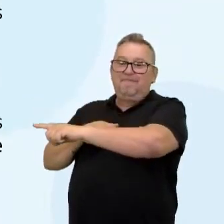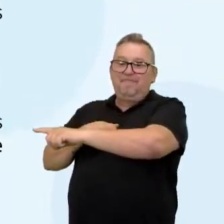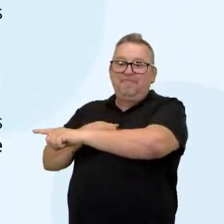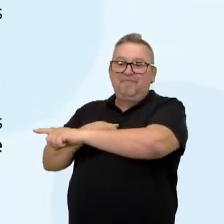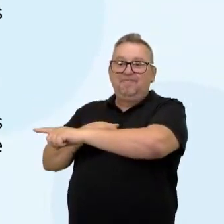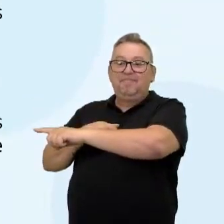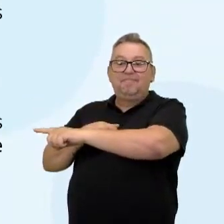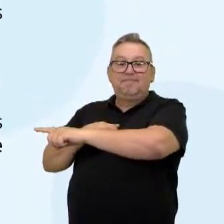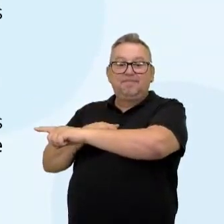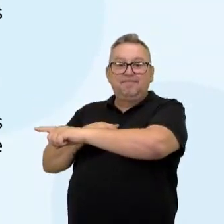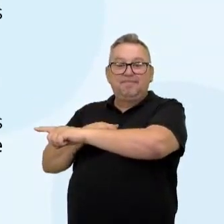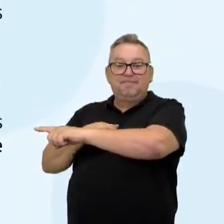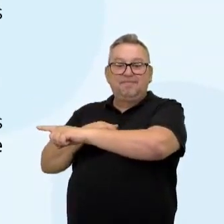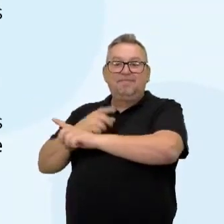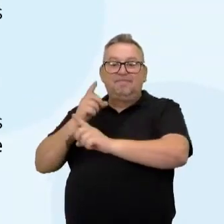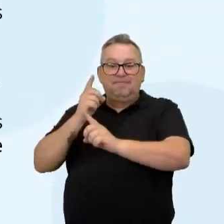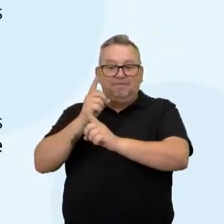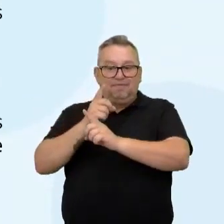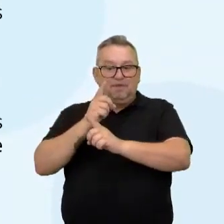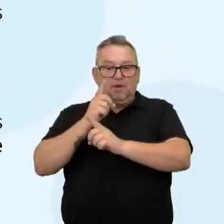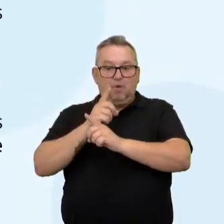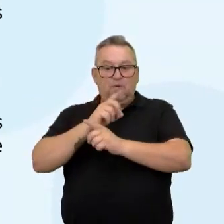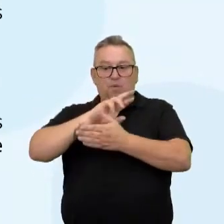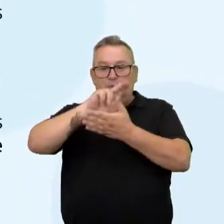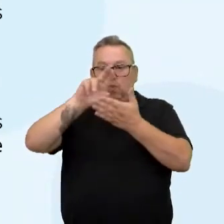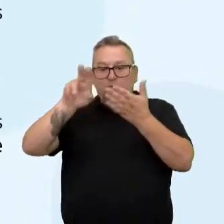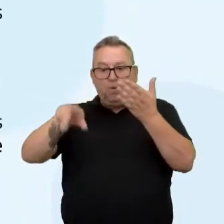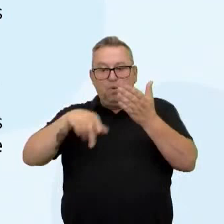de conhecimento, identidades e